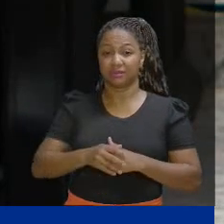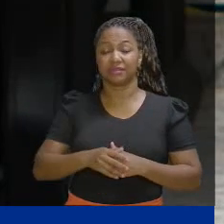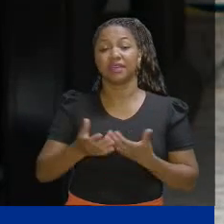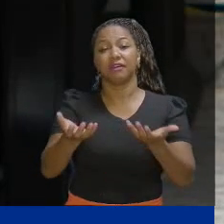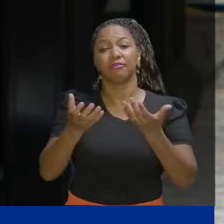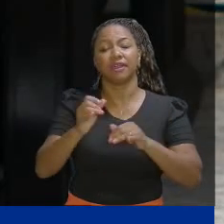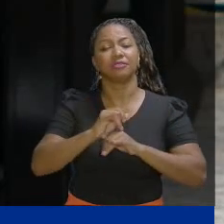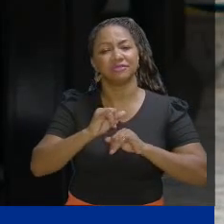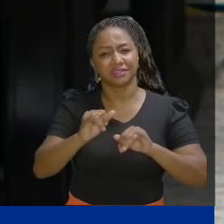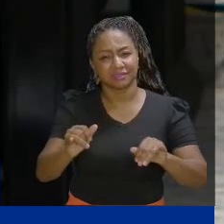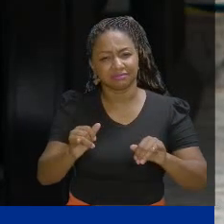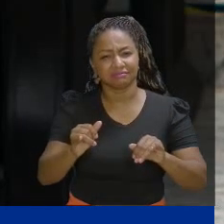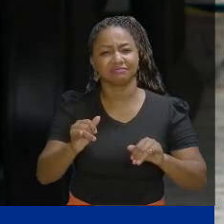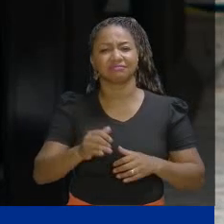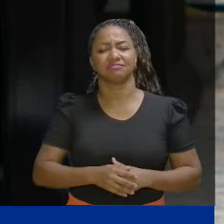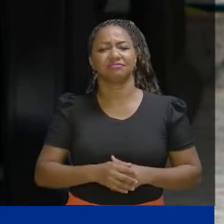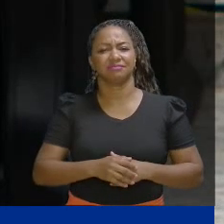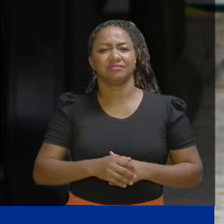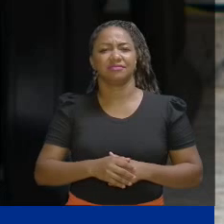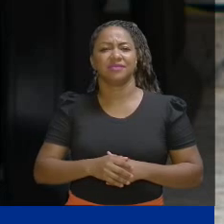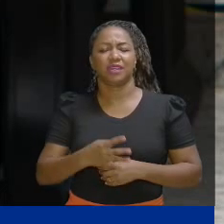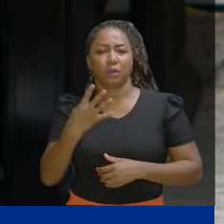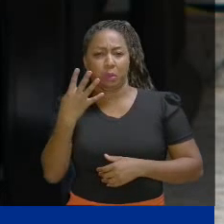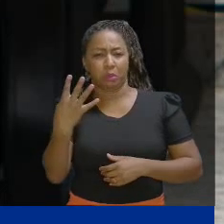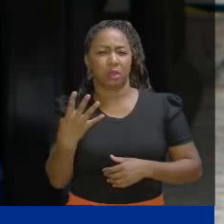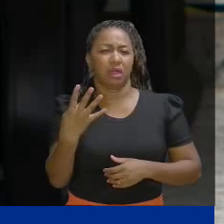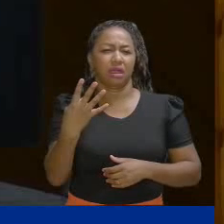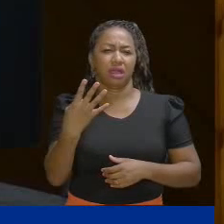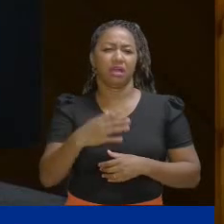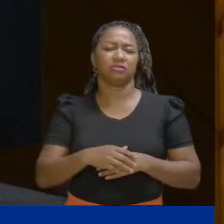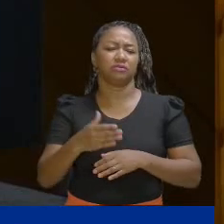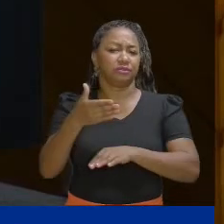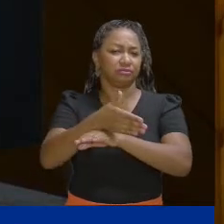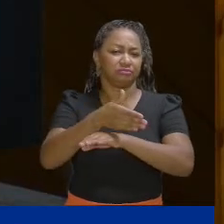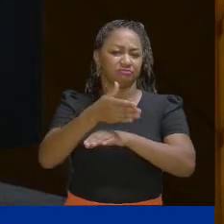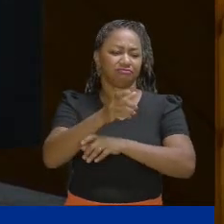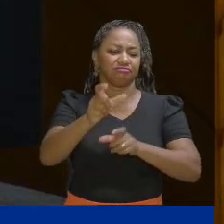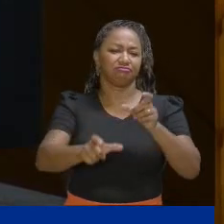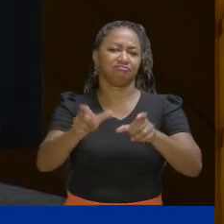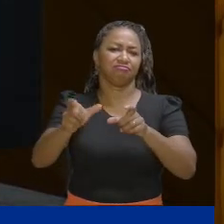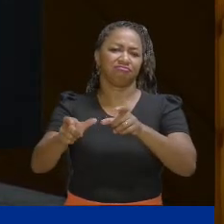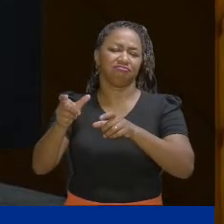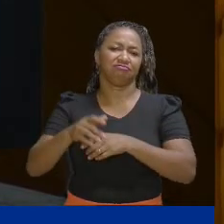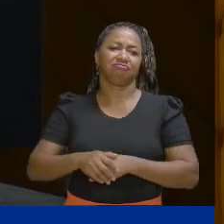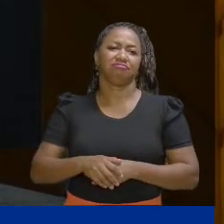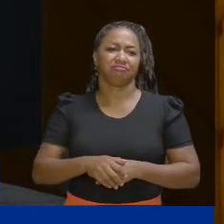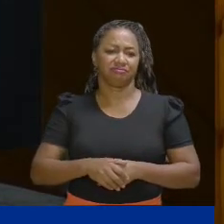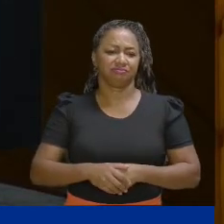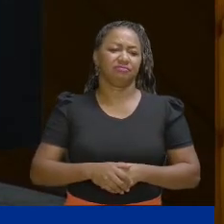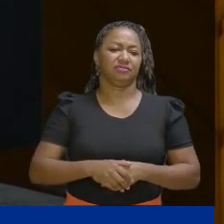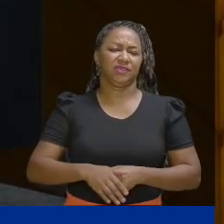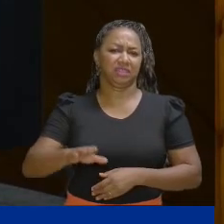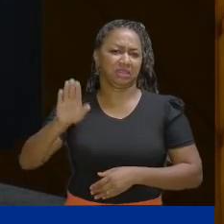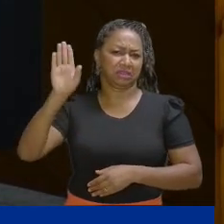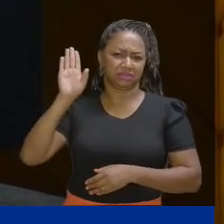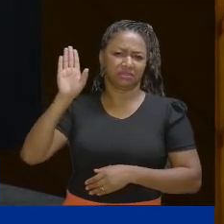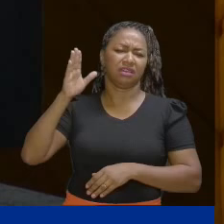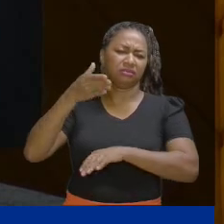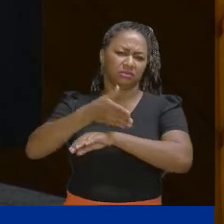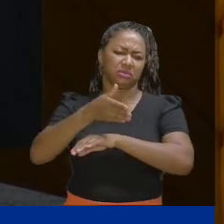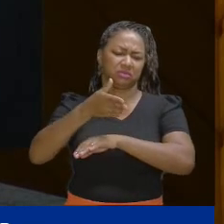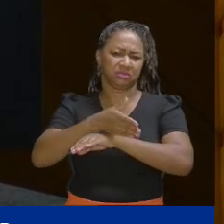E quero dizer que Dilma, dos 4 concorrentes, isso ficou muito claro pelo que a psicóloga